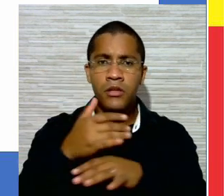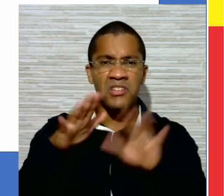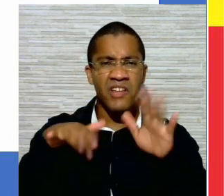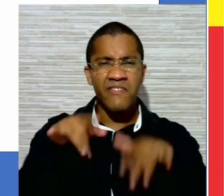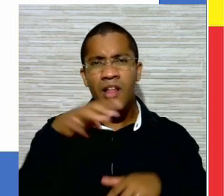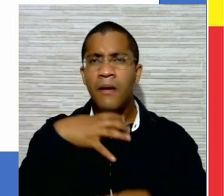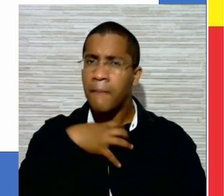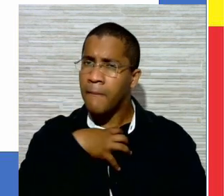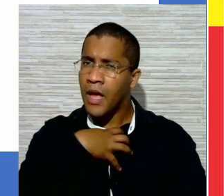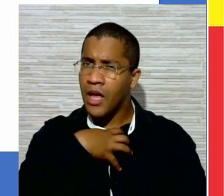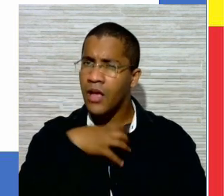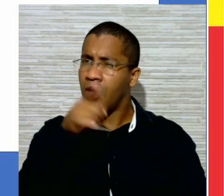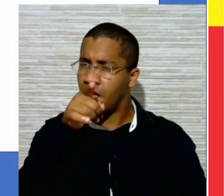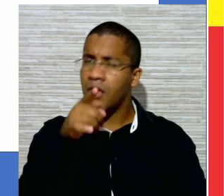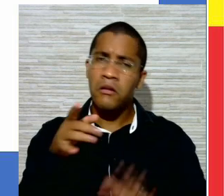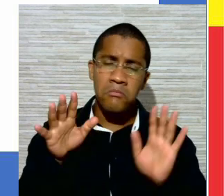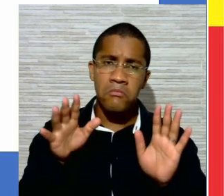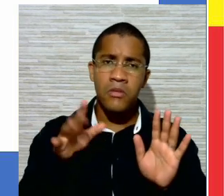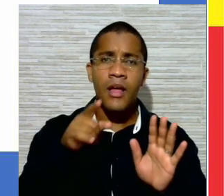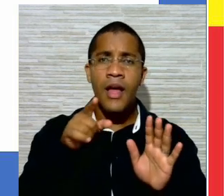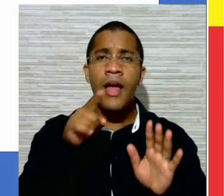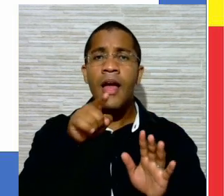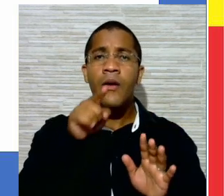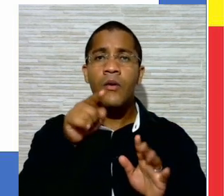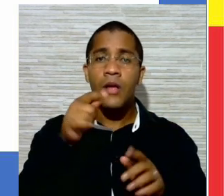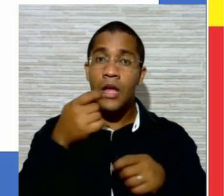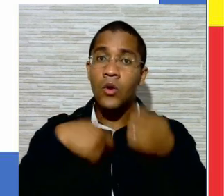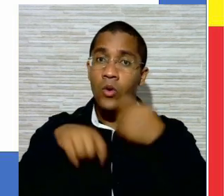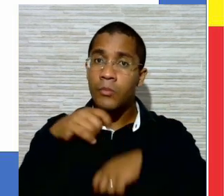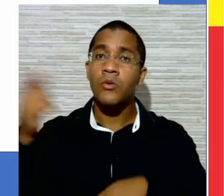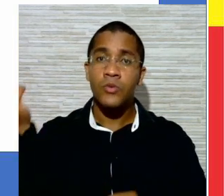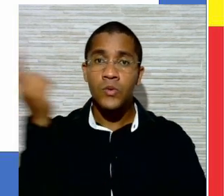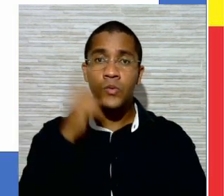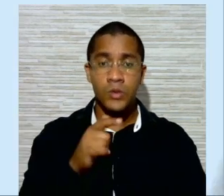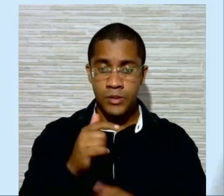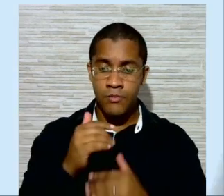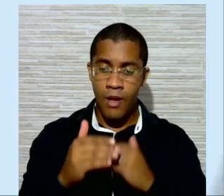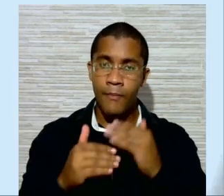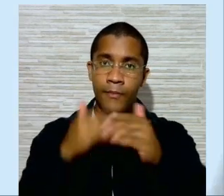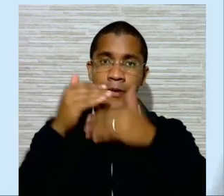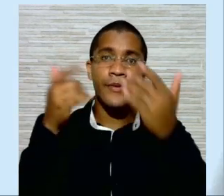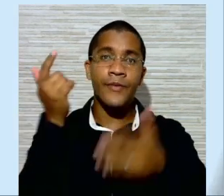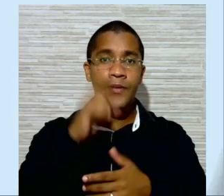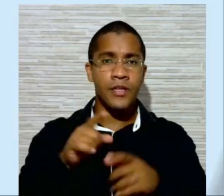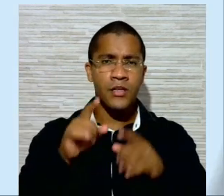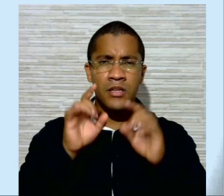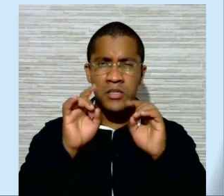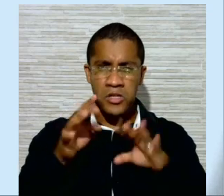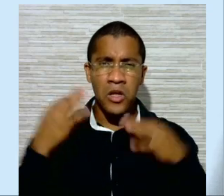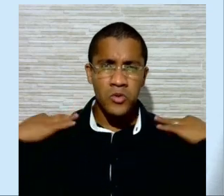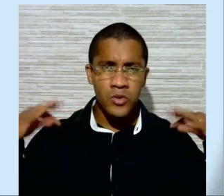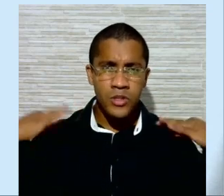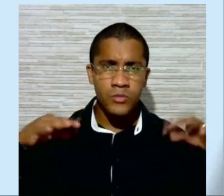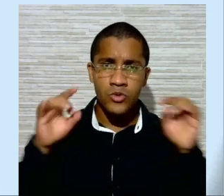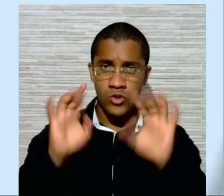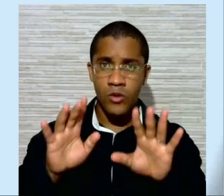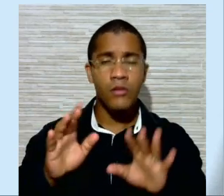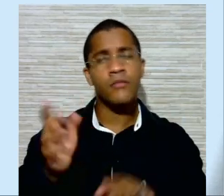Provavelmente é na Bahia, tá? Então, isso faz com que a economia fique ativa. Então, gente, não é só o turismo, tá, que faz